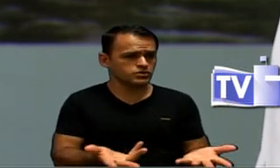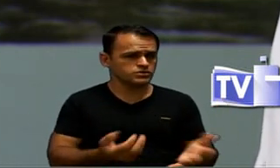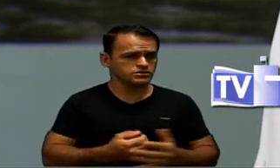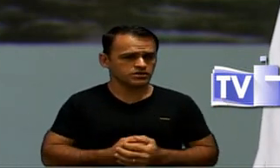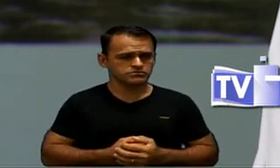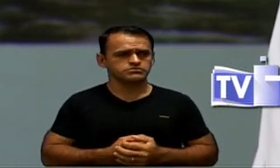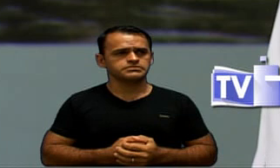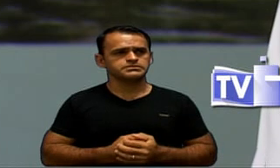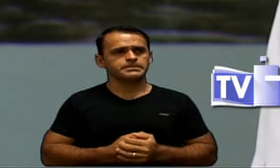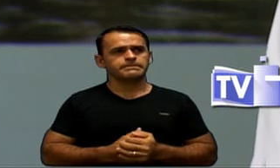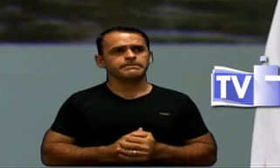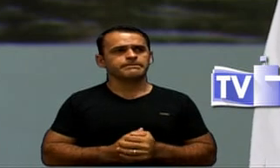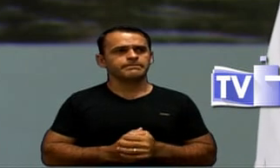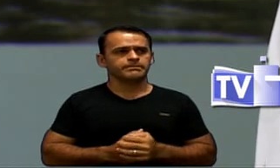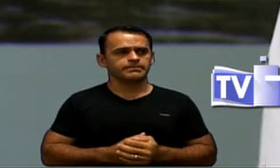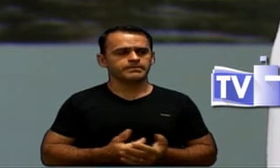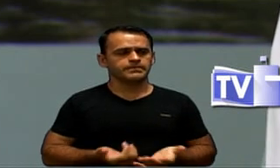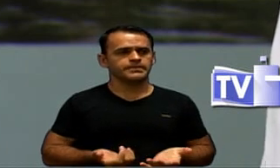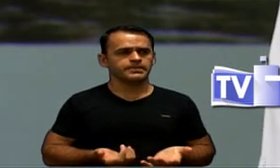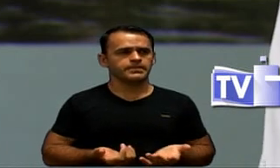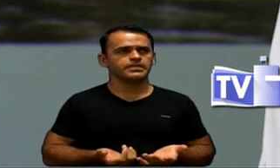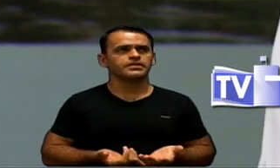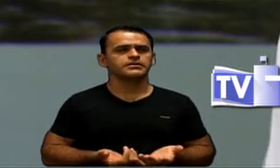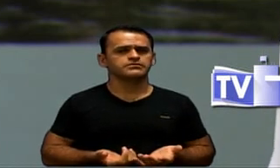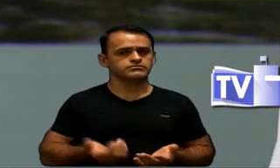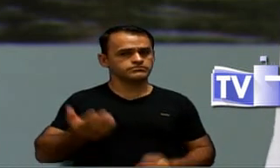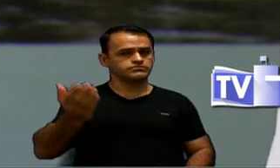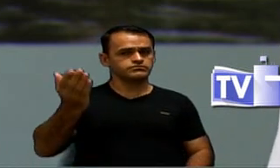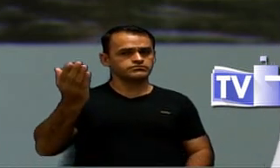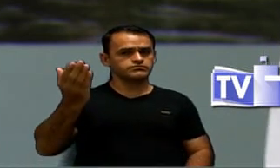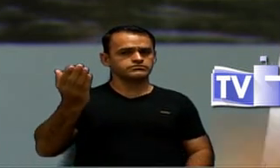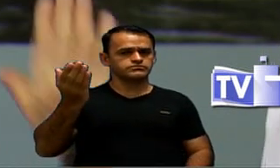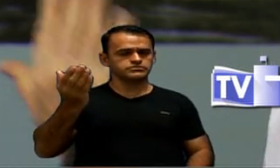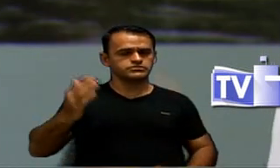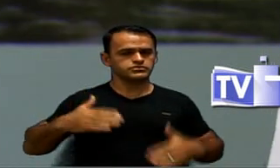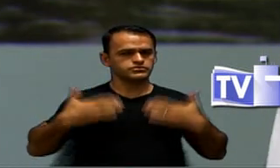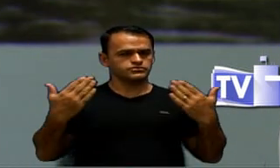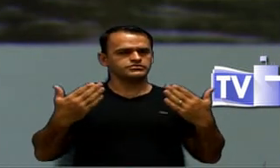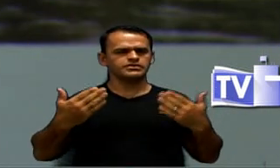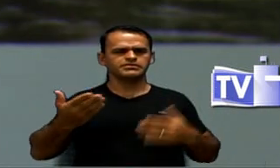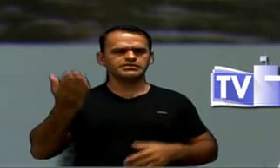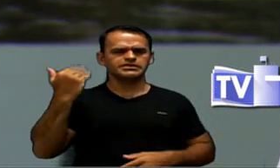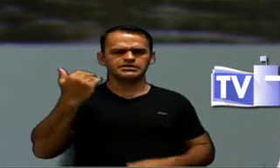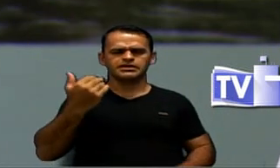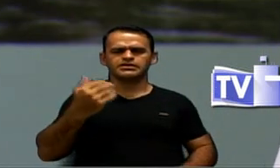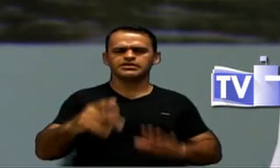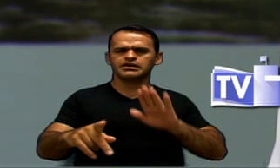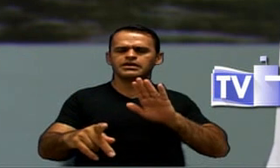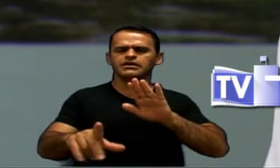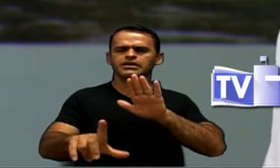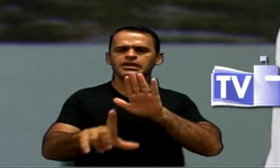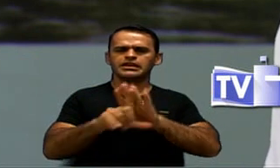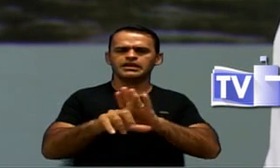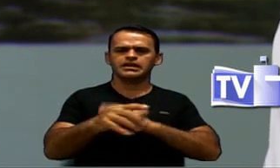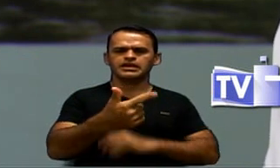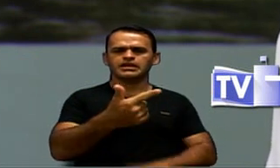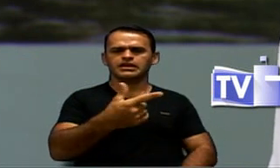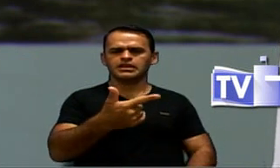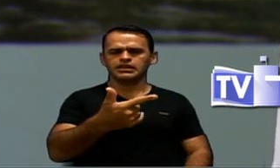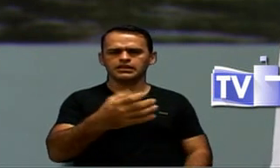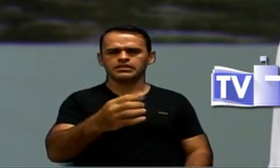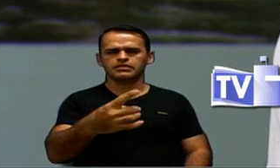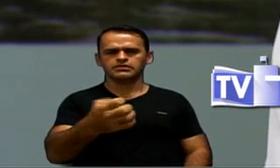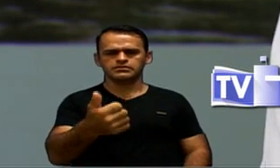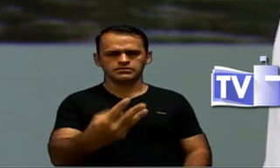tive a grata... surpresa de saber que a lei que nós aprovamos em 2013, de minha autoria, que